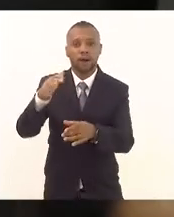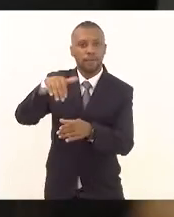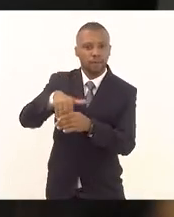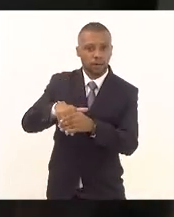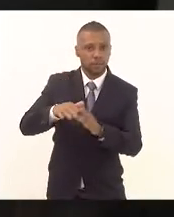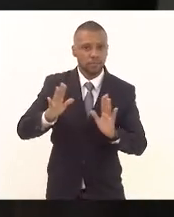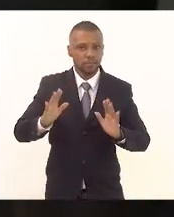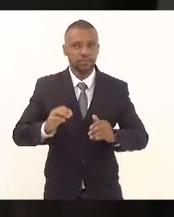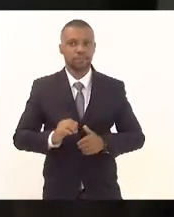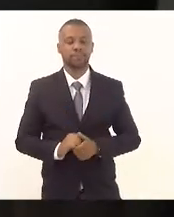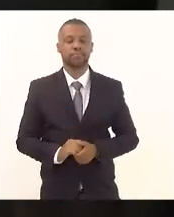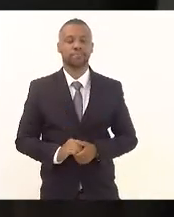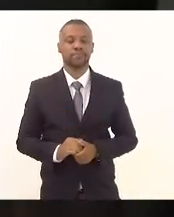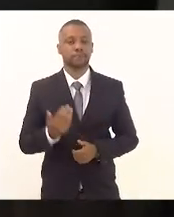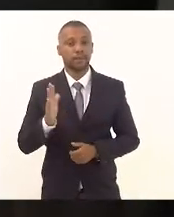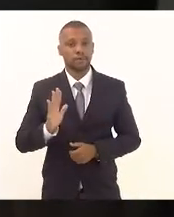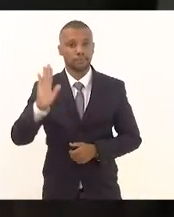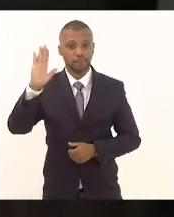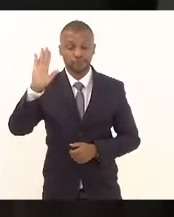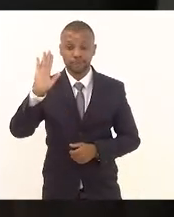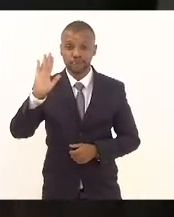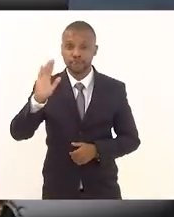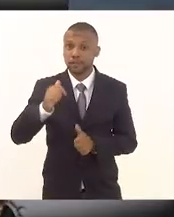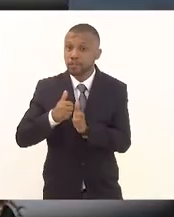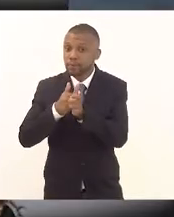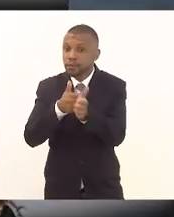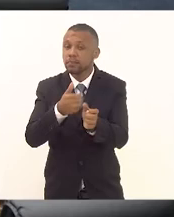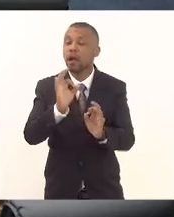final. Pela